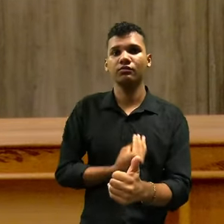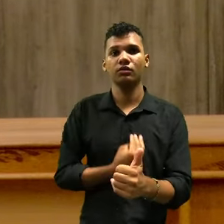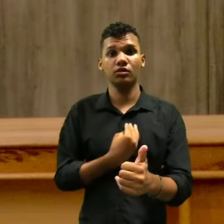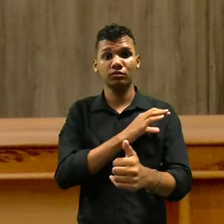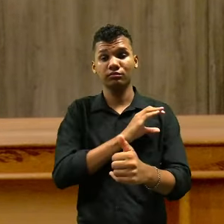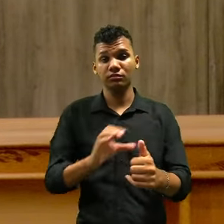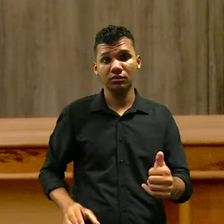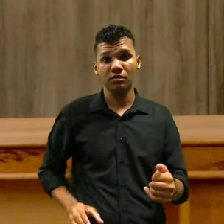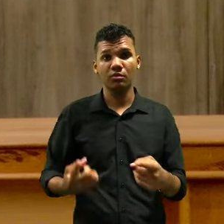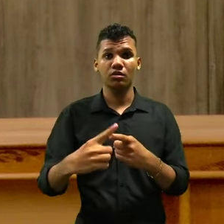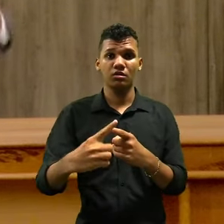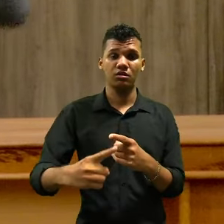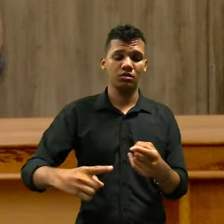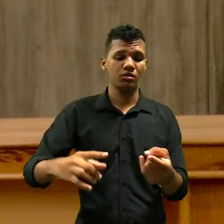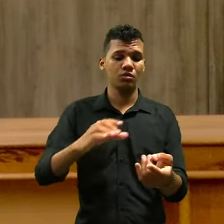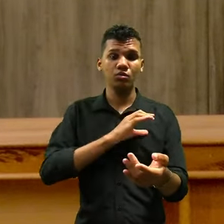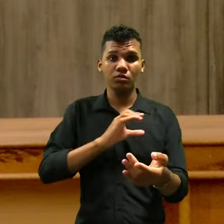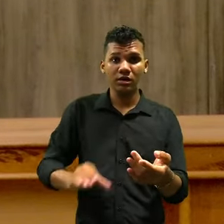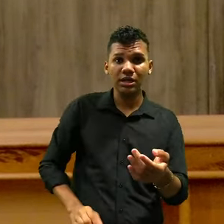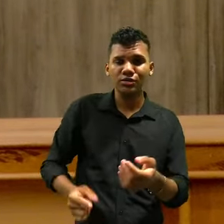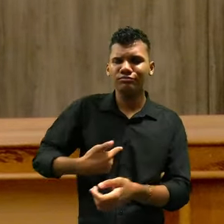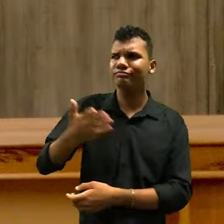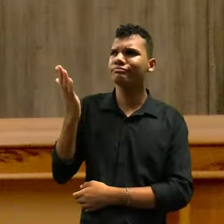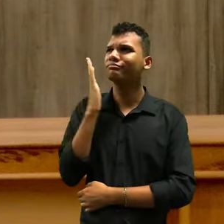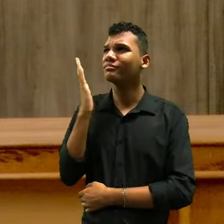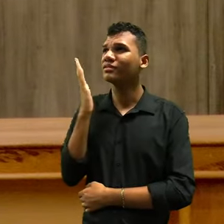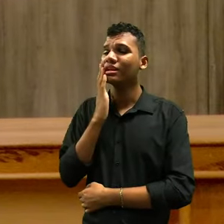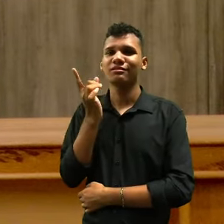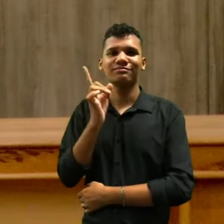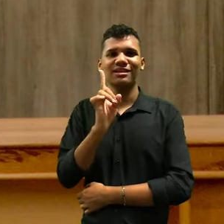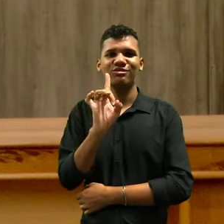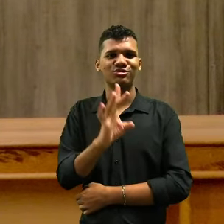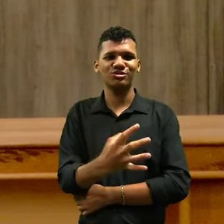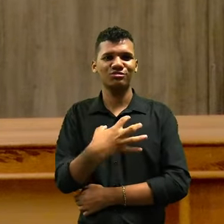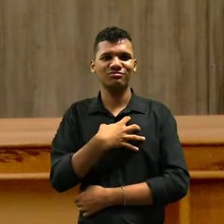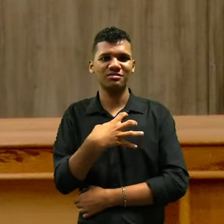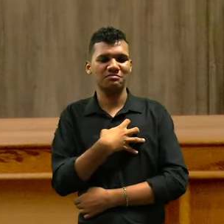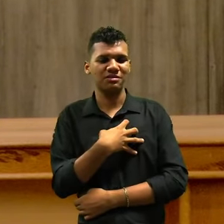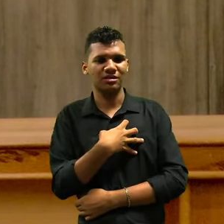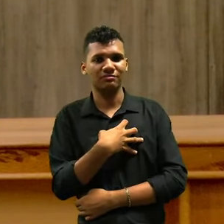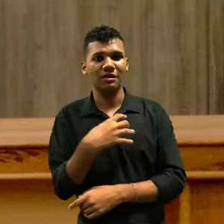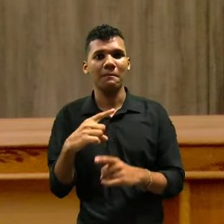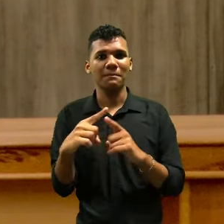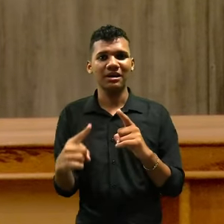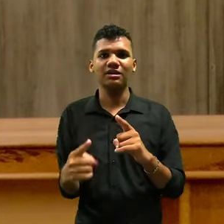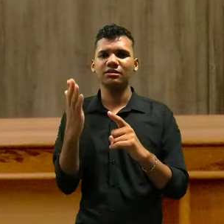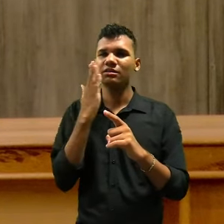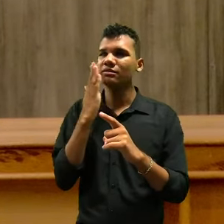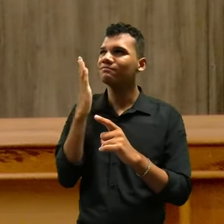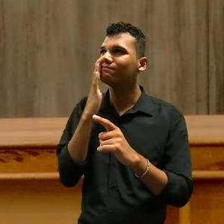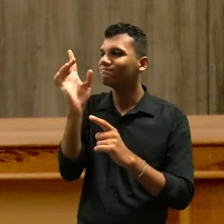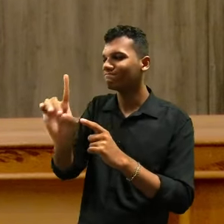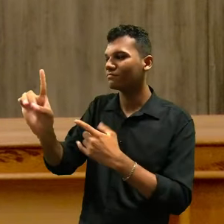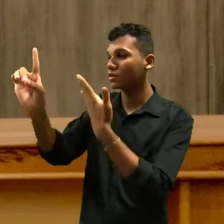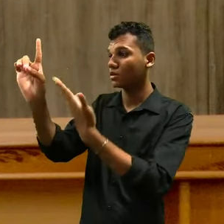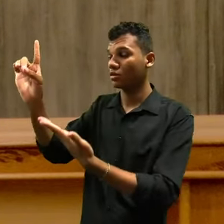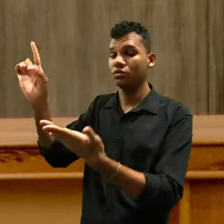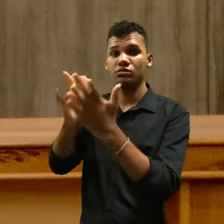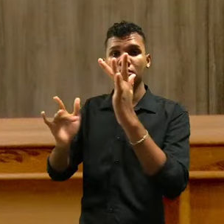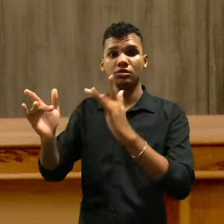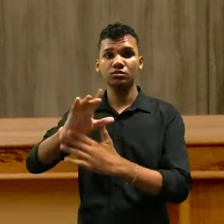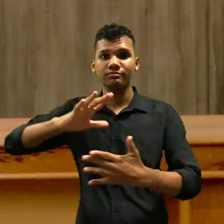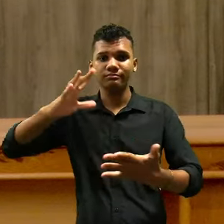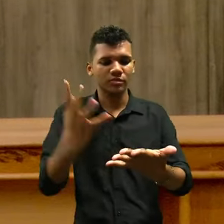porque o crente a convicção dele não é nos sentimentos é no Cristo que salvou a sua